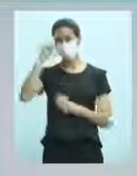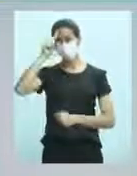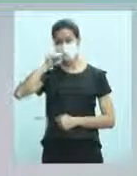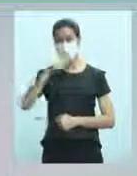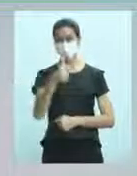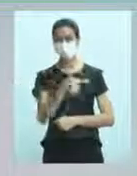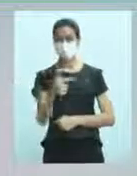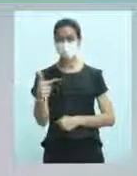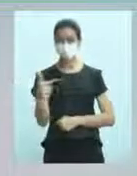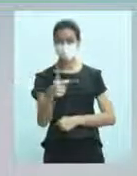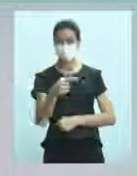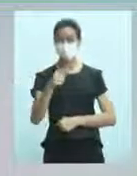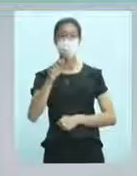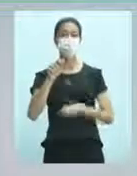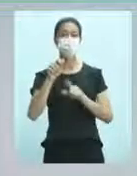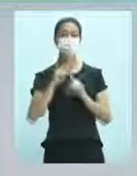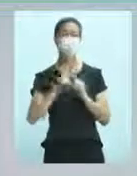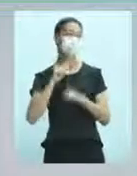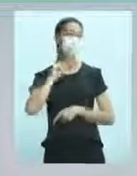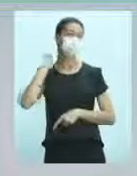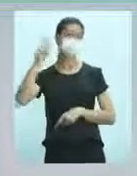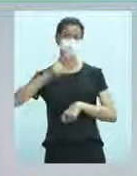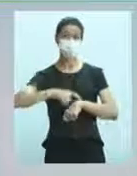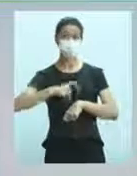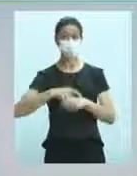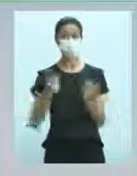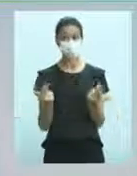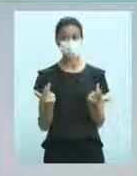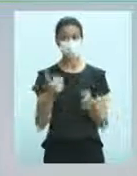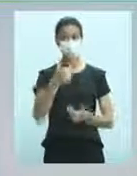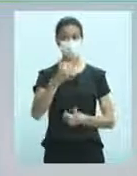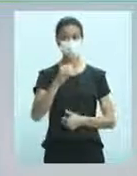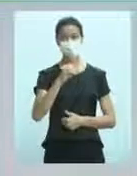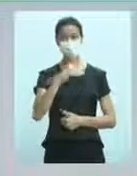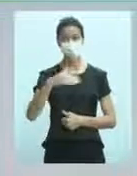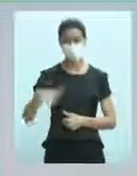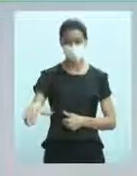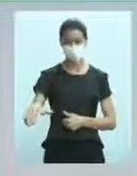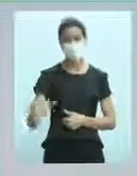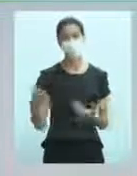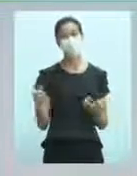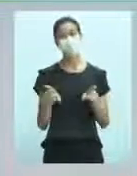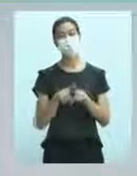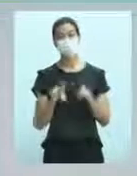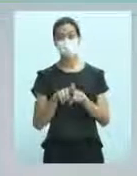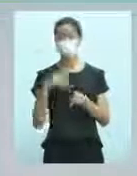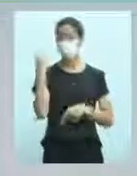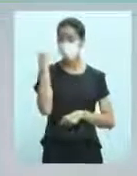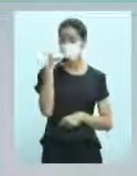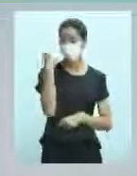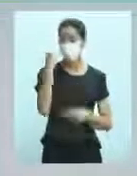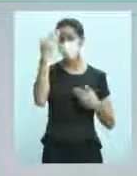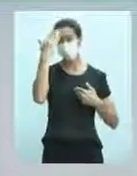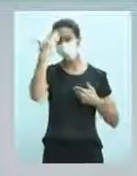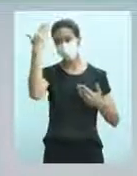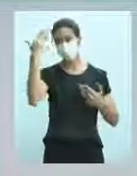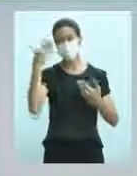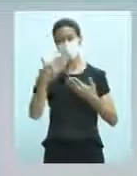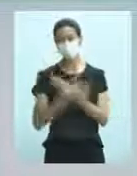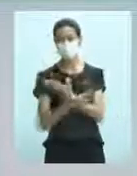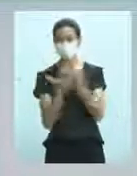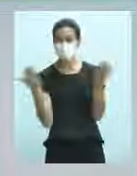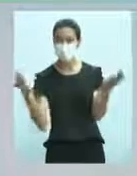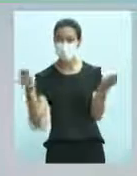dois de abril no mesmo horário 10:30 para um novo boletim do coronavírus e aproveitar agradecer a todos os